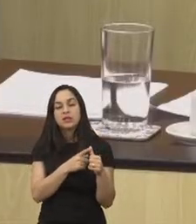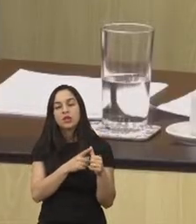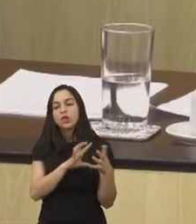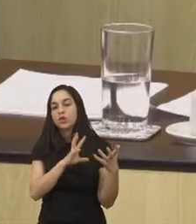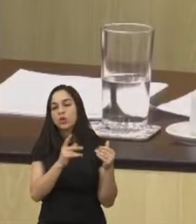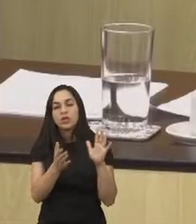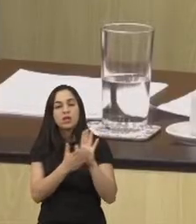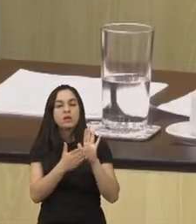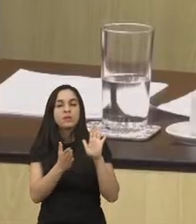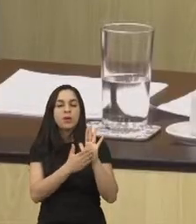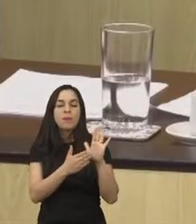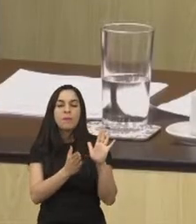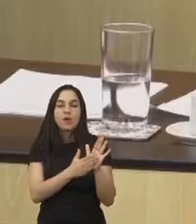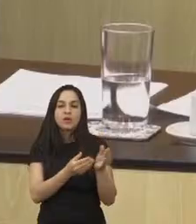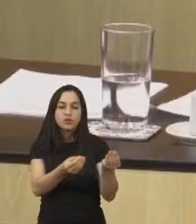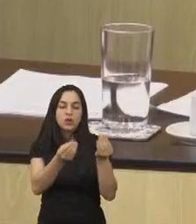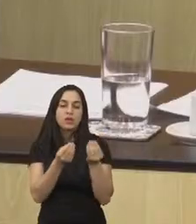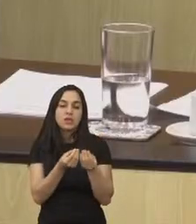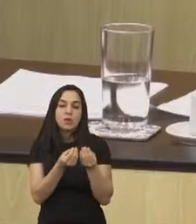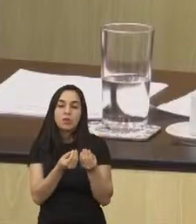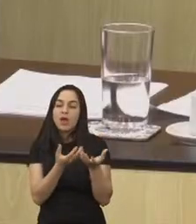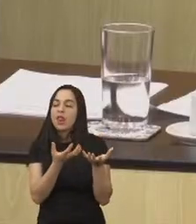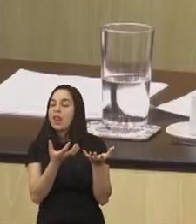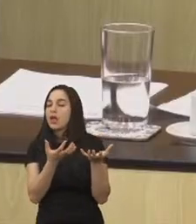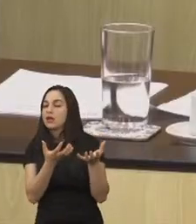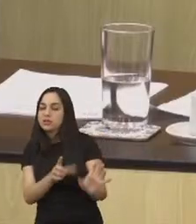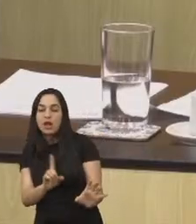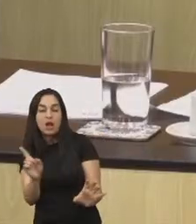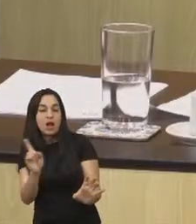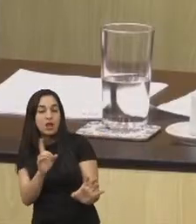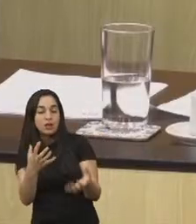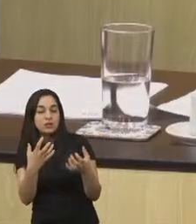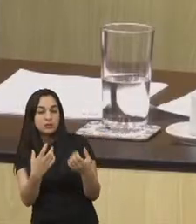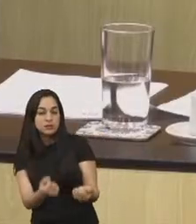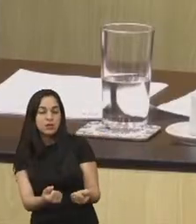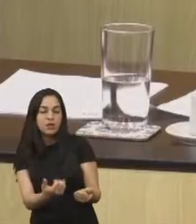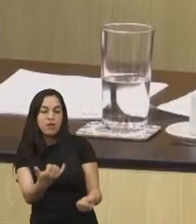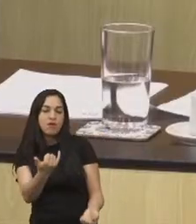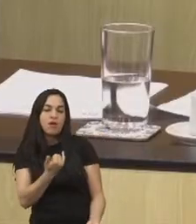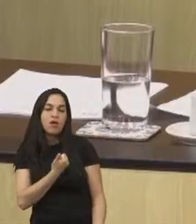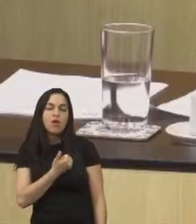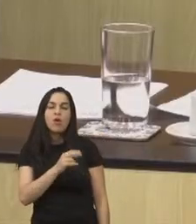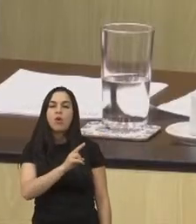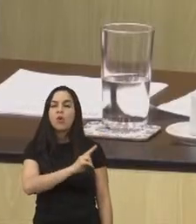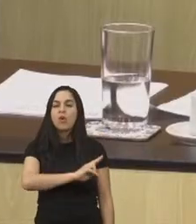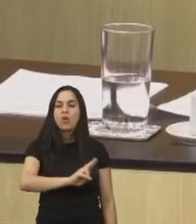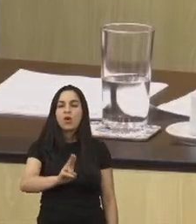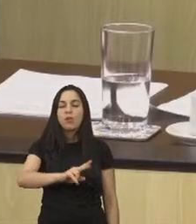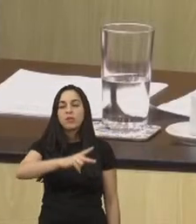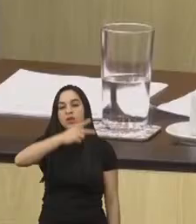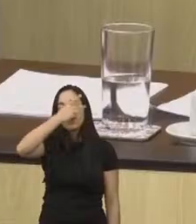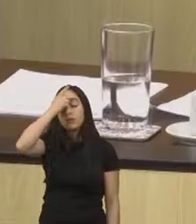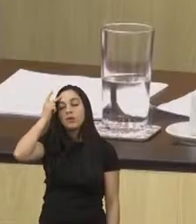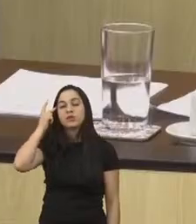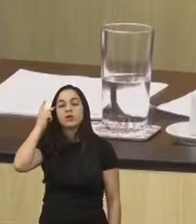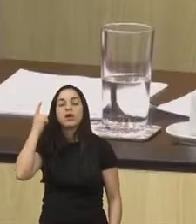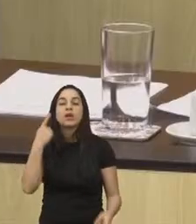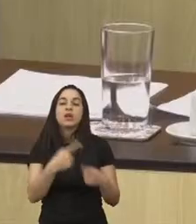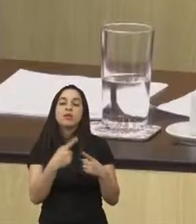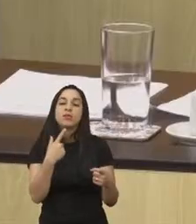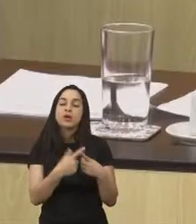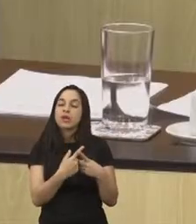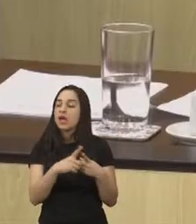propostas de doação que foram recusadas, informando o nome do proponente e a justificativa para a